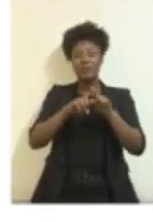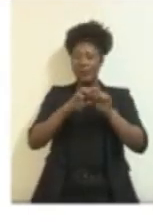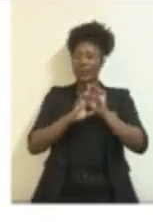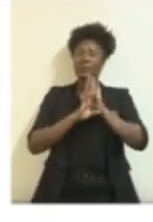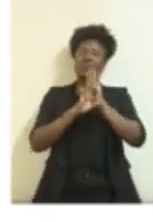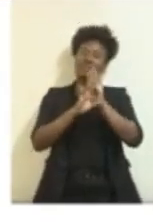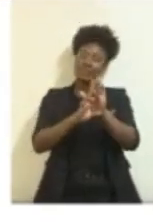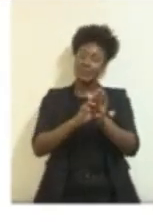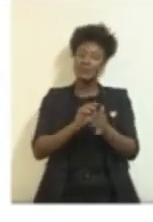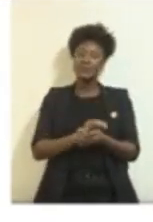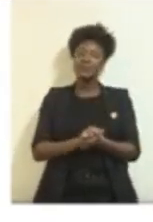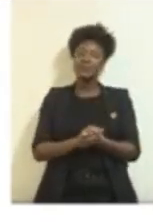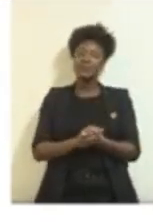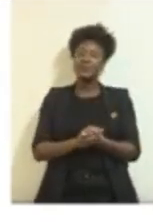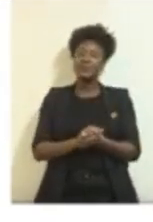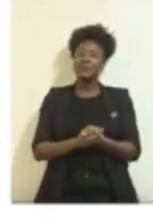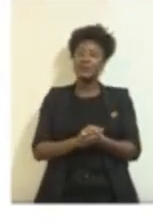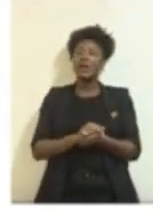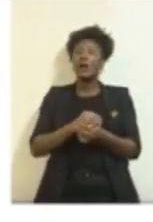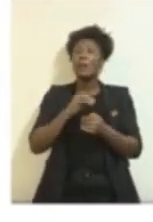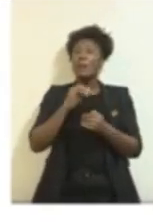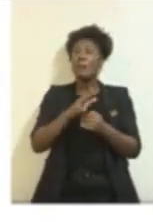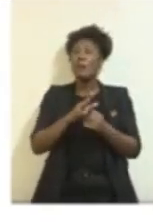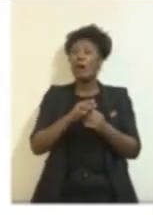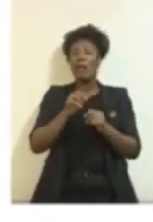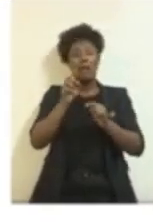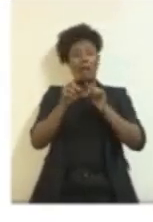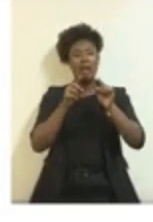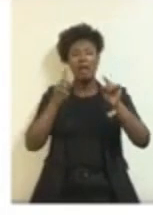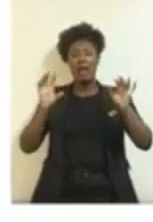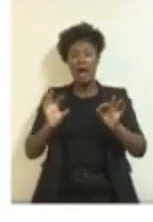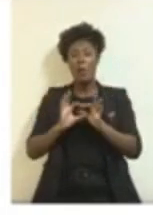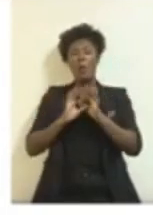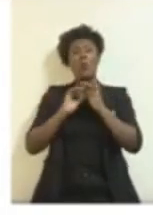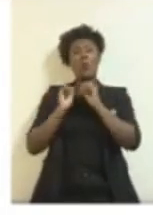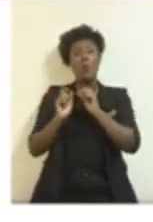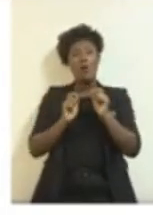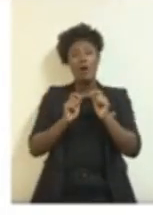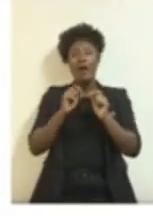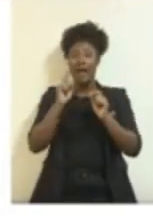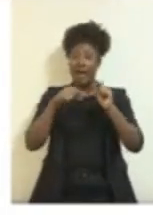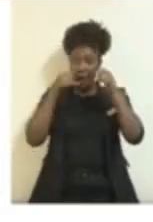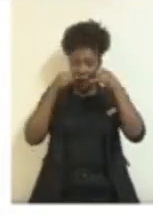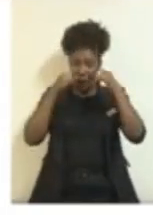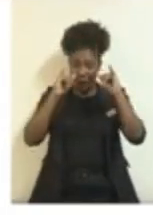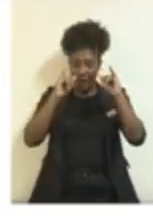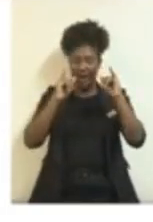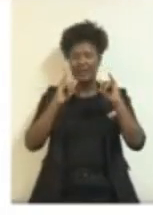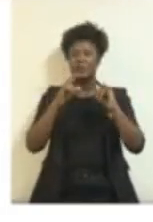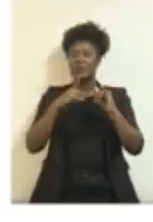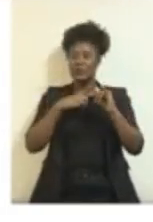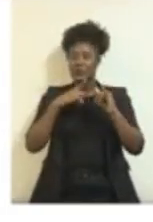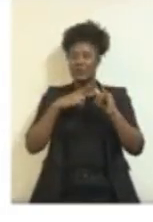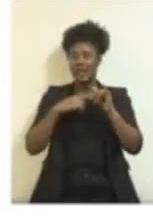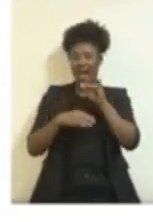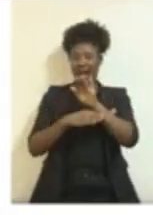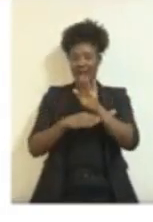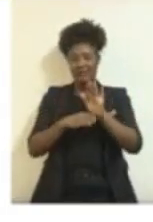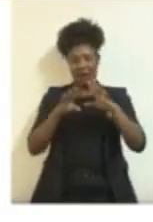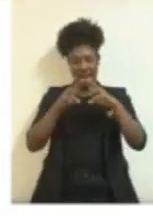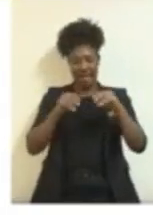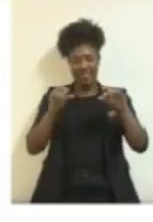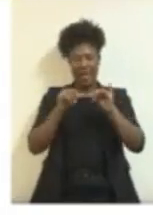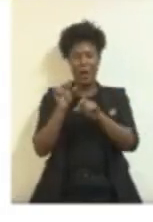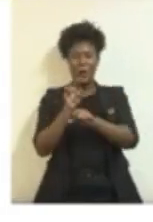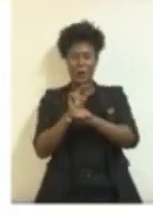região. E o que une esses sistemas, obviamente, é o gado, que faz o manejo de manutenção, né? Eu acho que o Valério